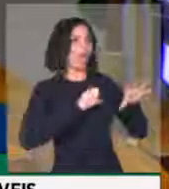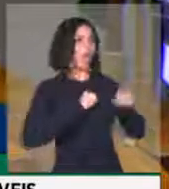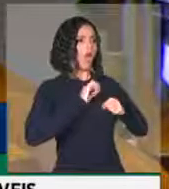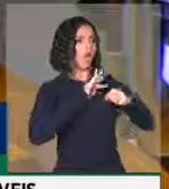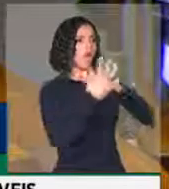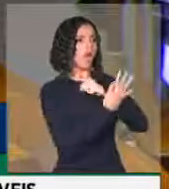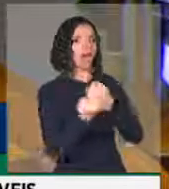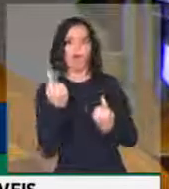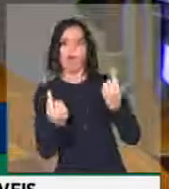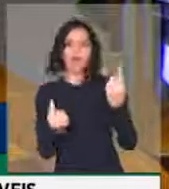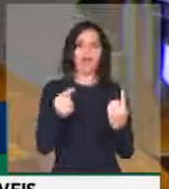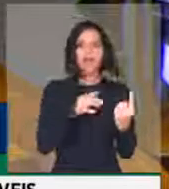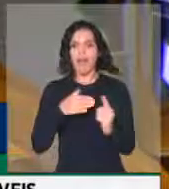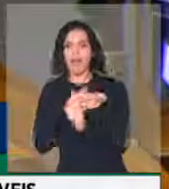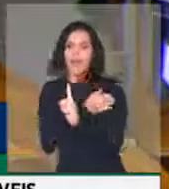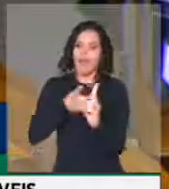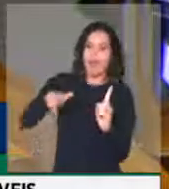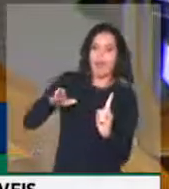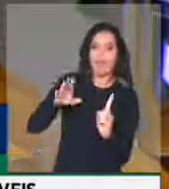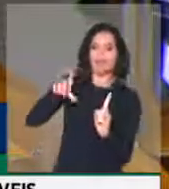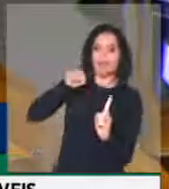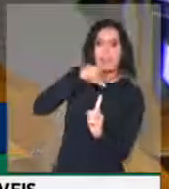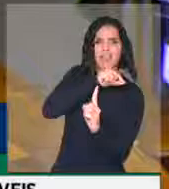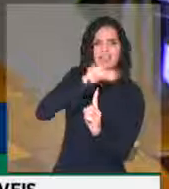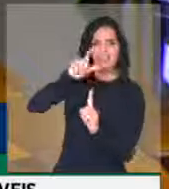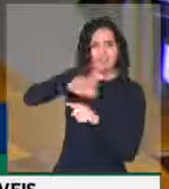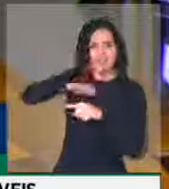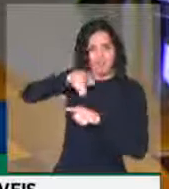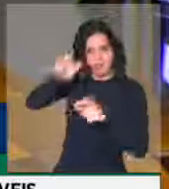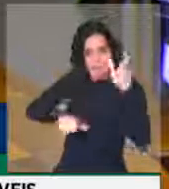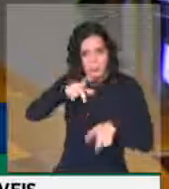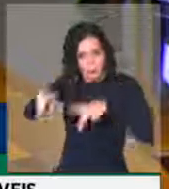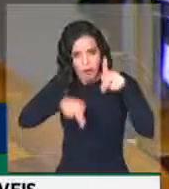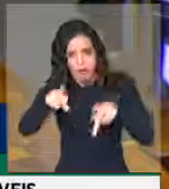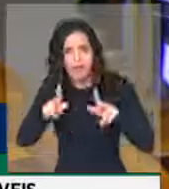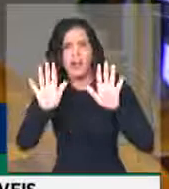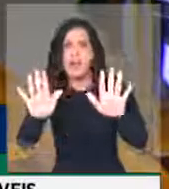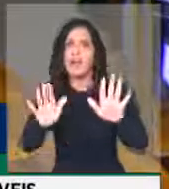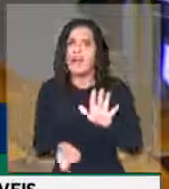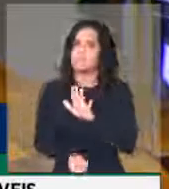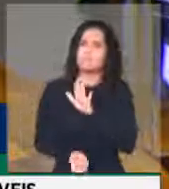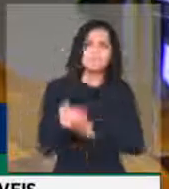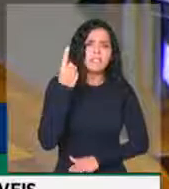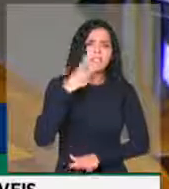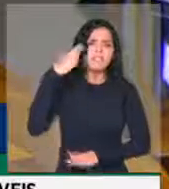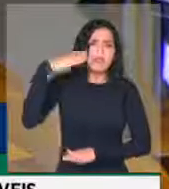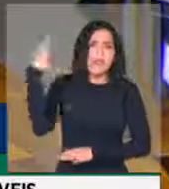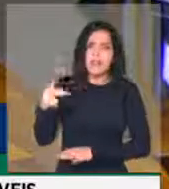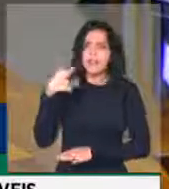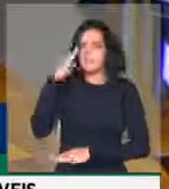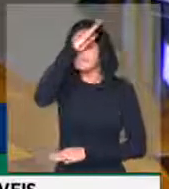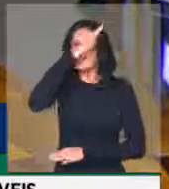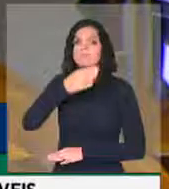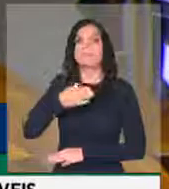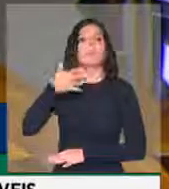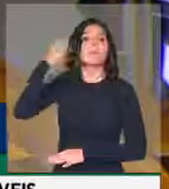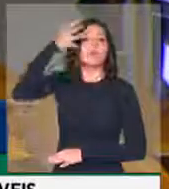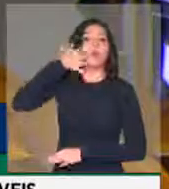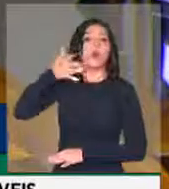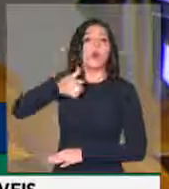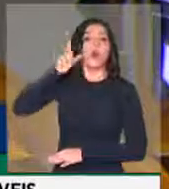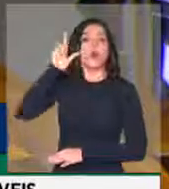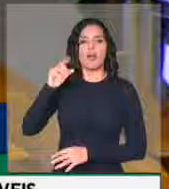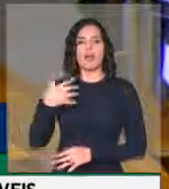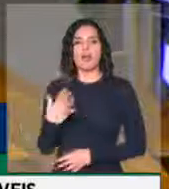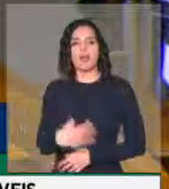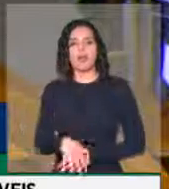coronavírus. E o absurdo da fala do Bolsonaro no pronunciamento no penúltimo dia